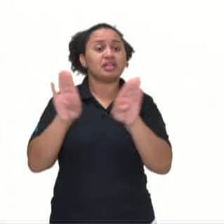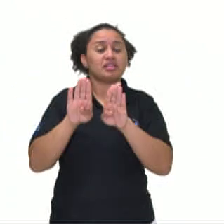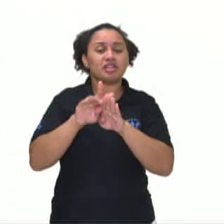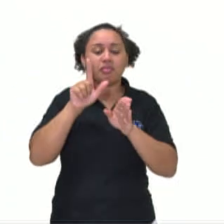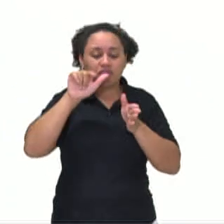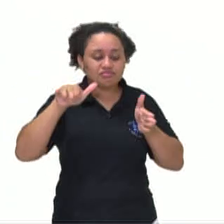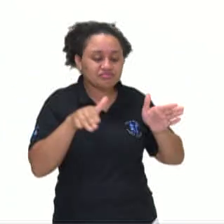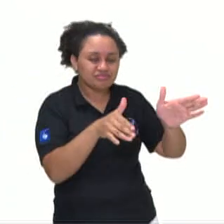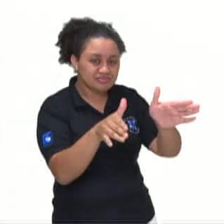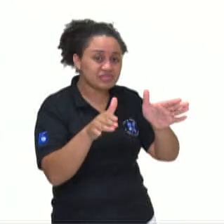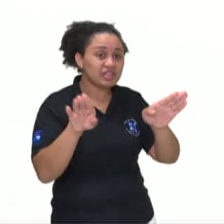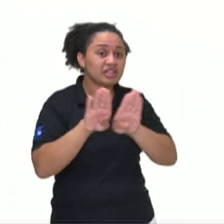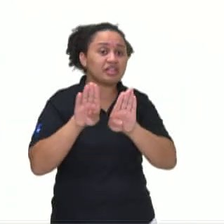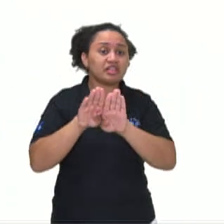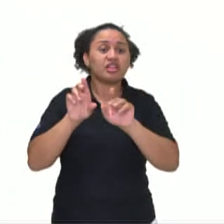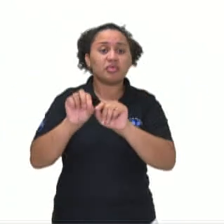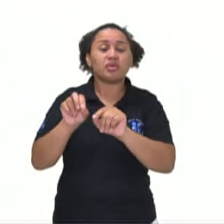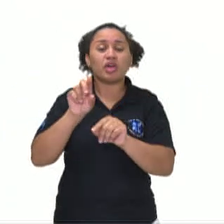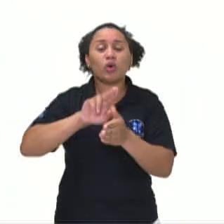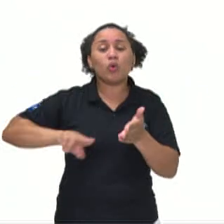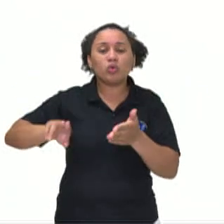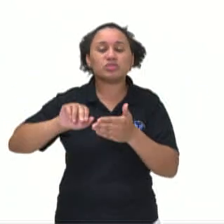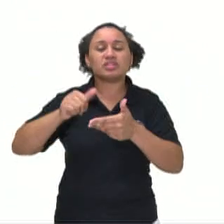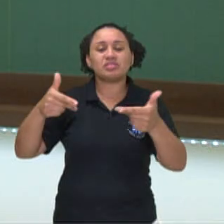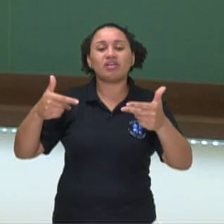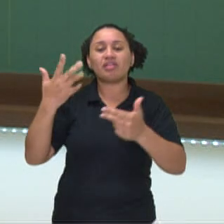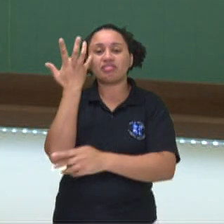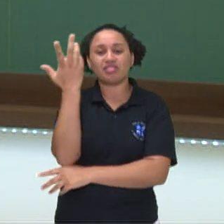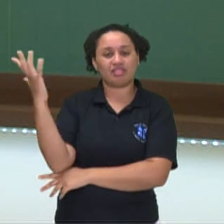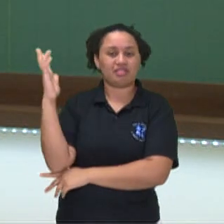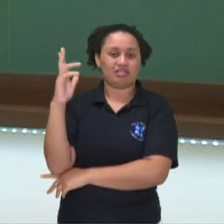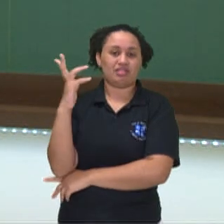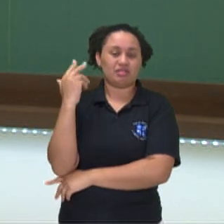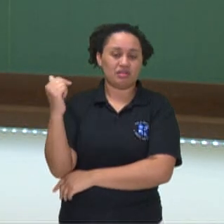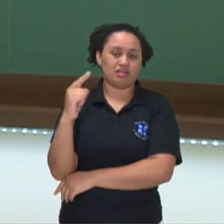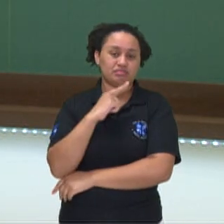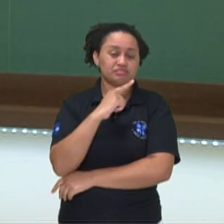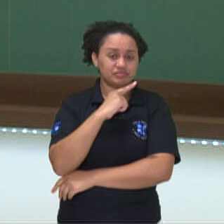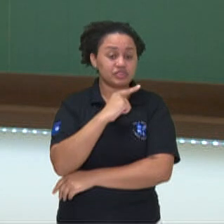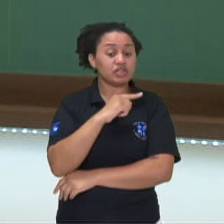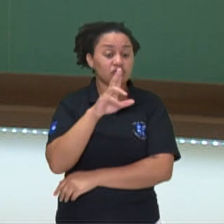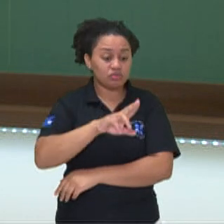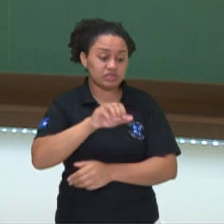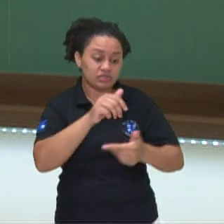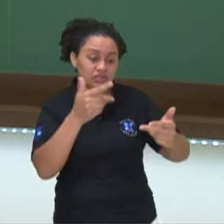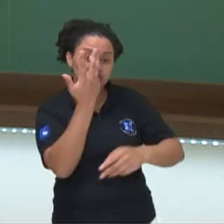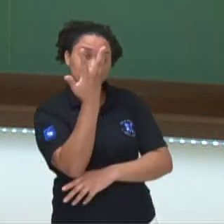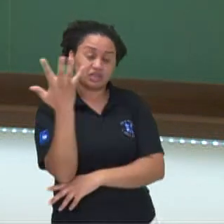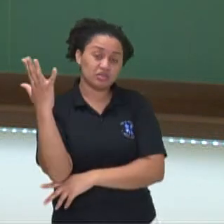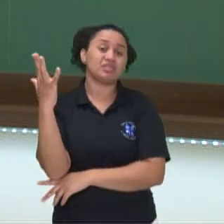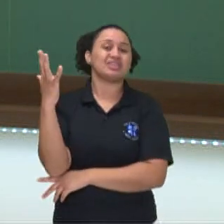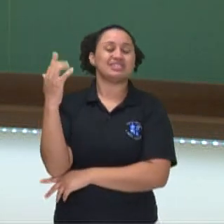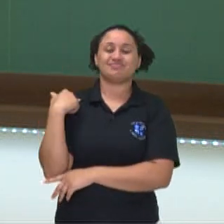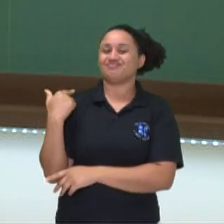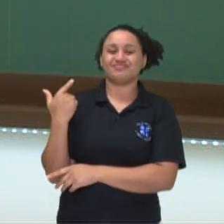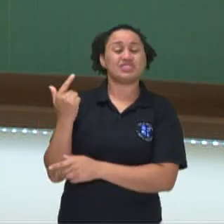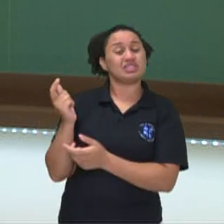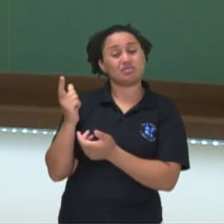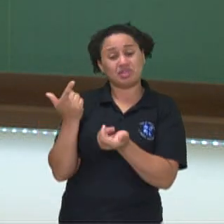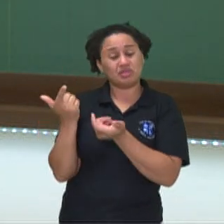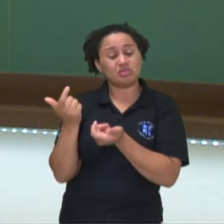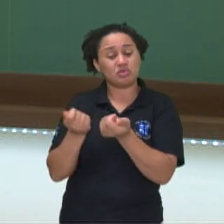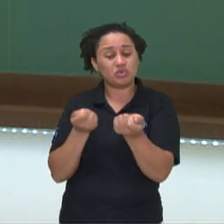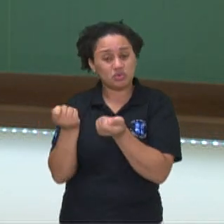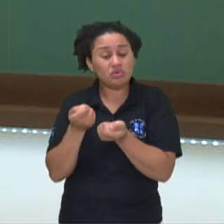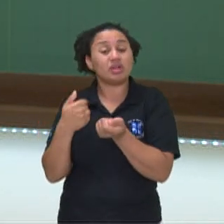exploração descontrolada dos recursos naturais. Então, vamos utilizar os elementos da natureza de forma descontrolada e isto